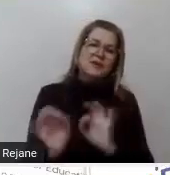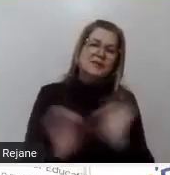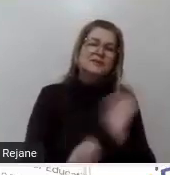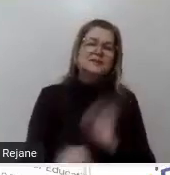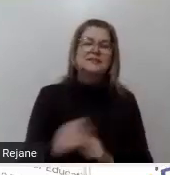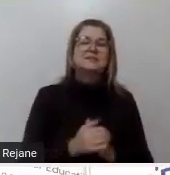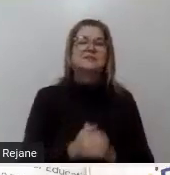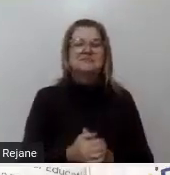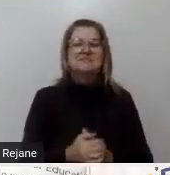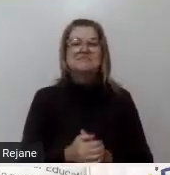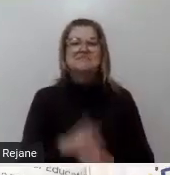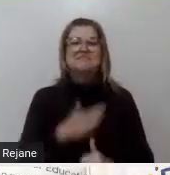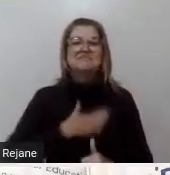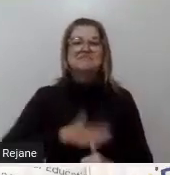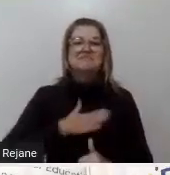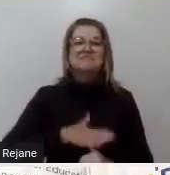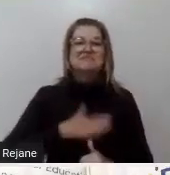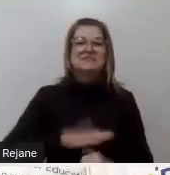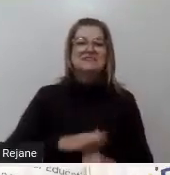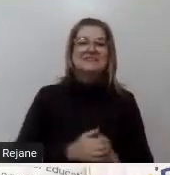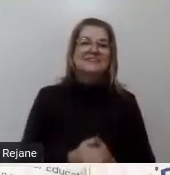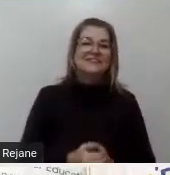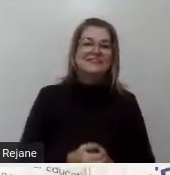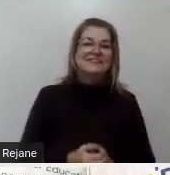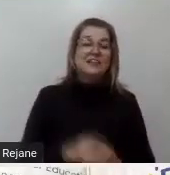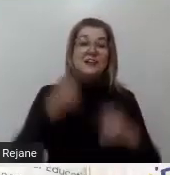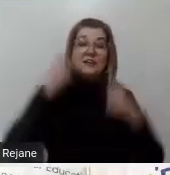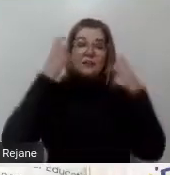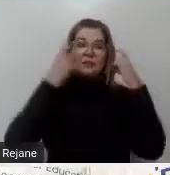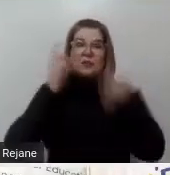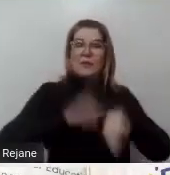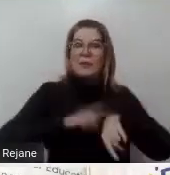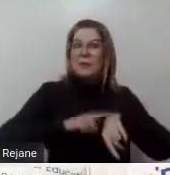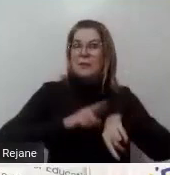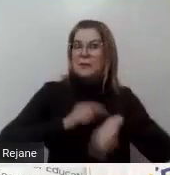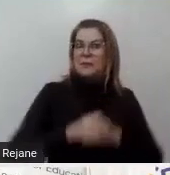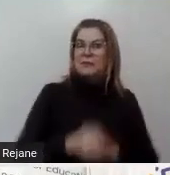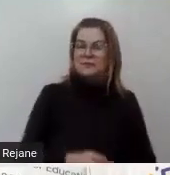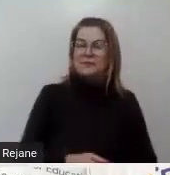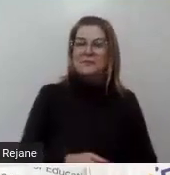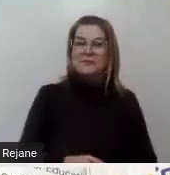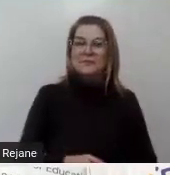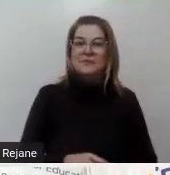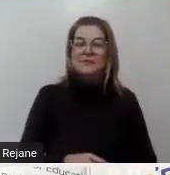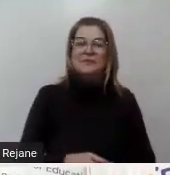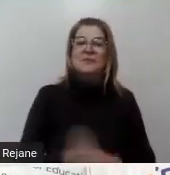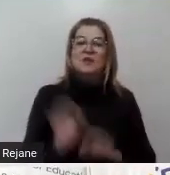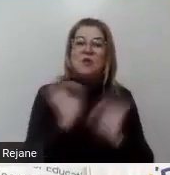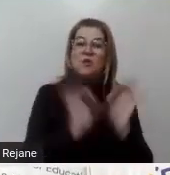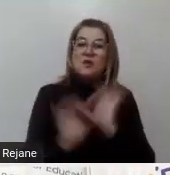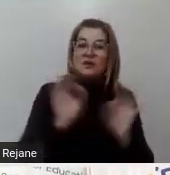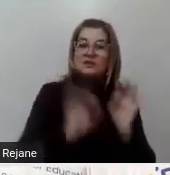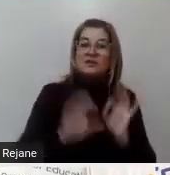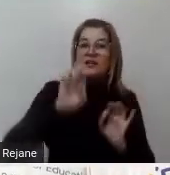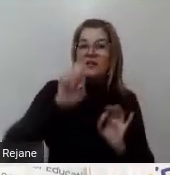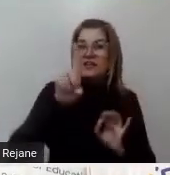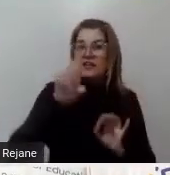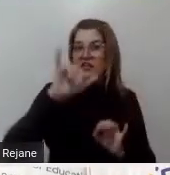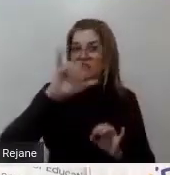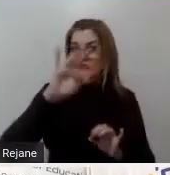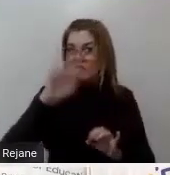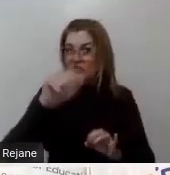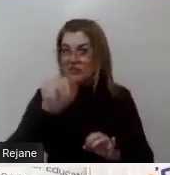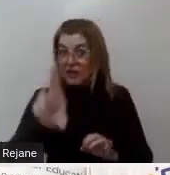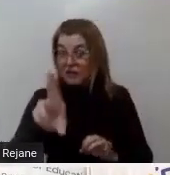A pouco ele atualiza? Então tá bom. Célia está preocupada com o tempo. Então vamos lá. Eu vou editar isso aqui.